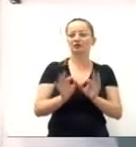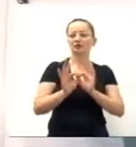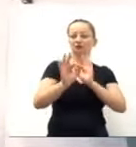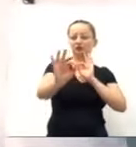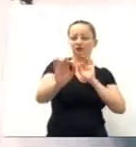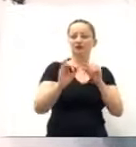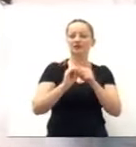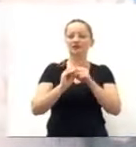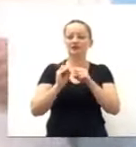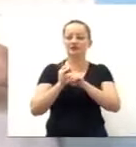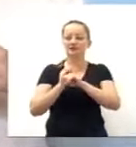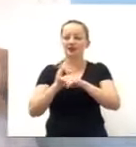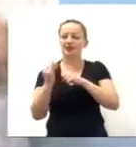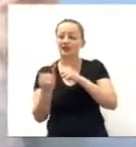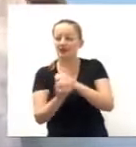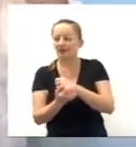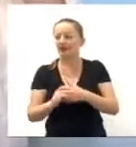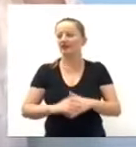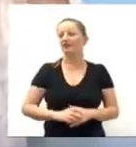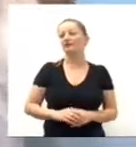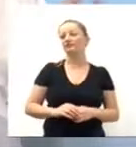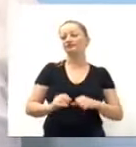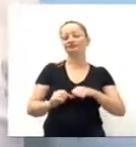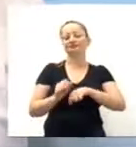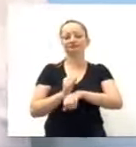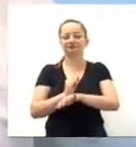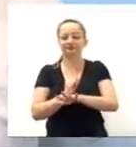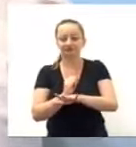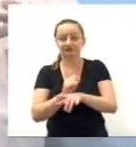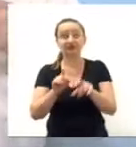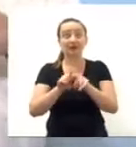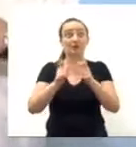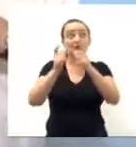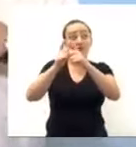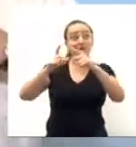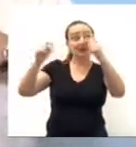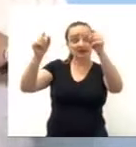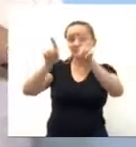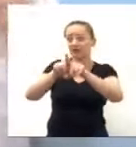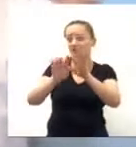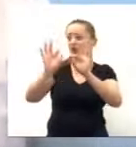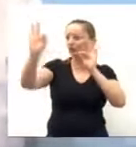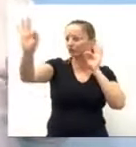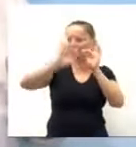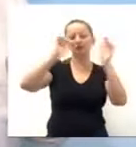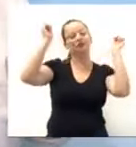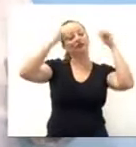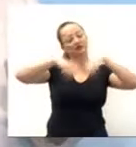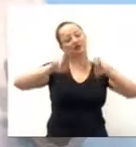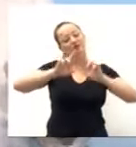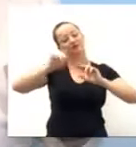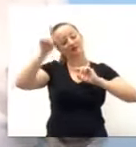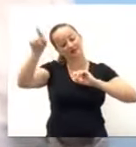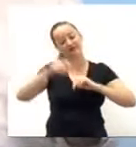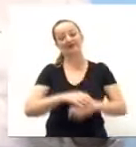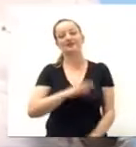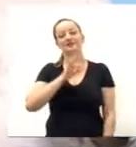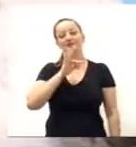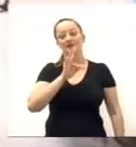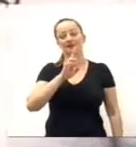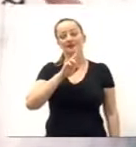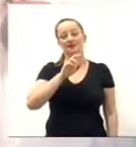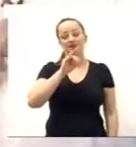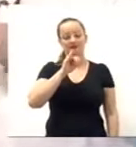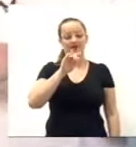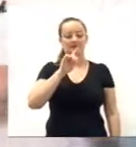uma ilha para outra, até a distância de um planeta, né, ao outro, nós utilizamos a trigonometria.